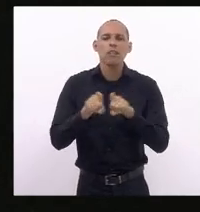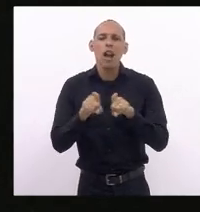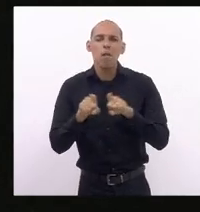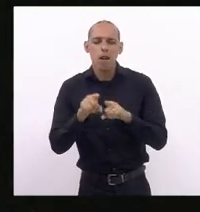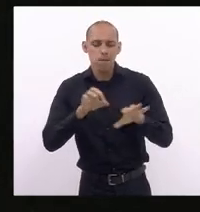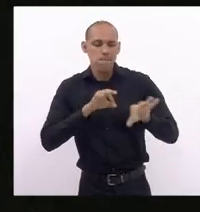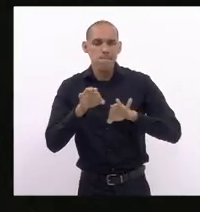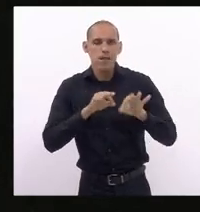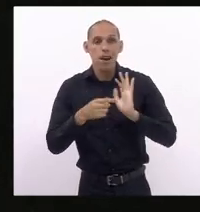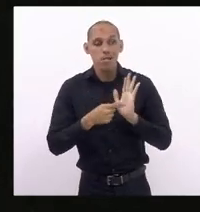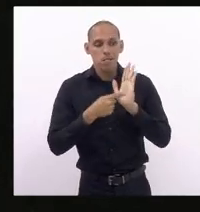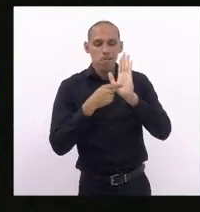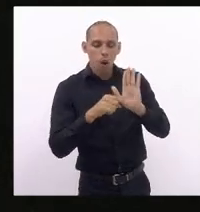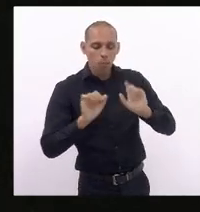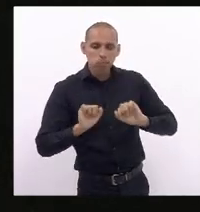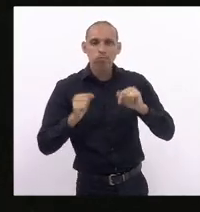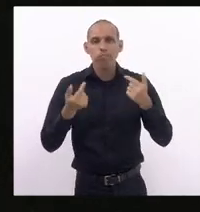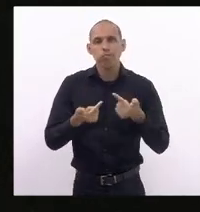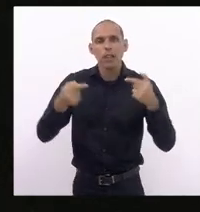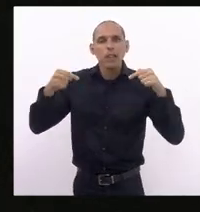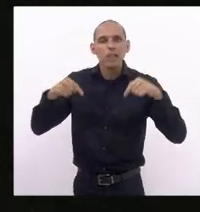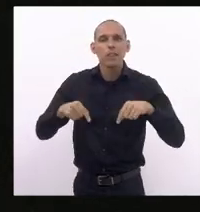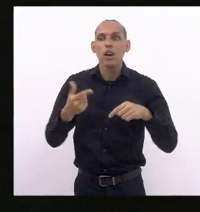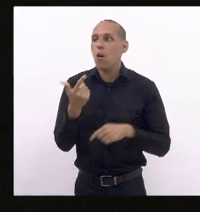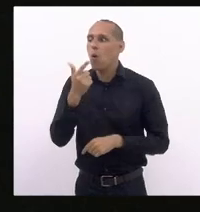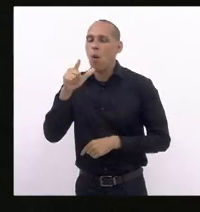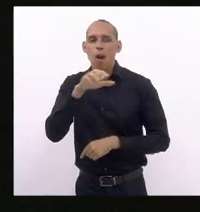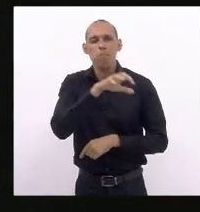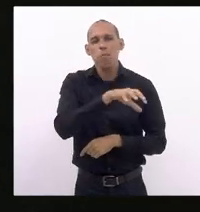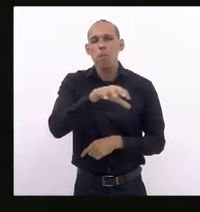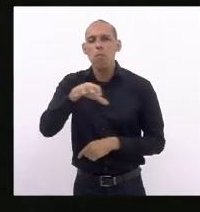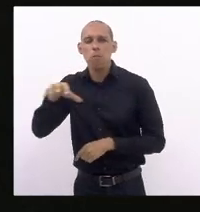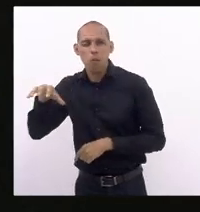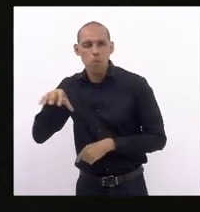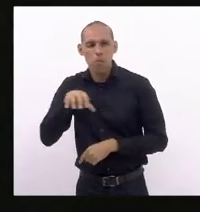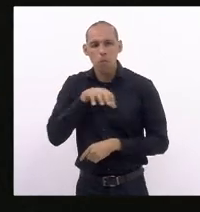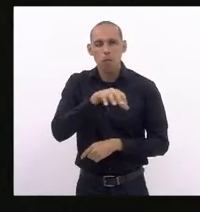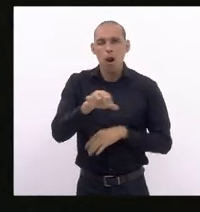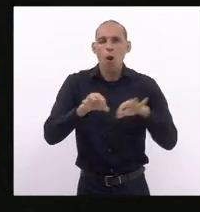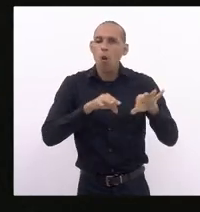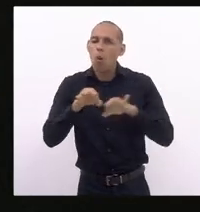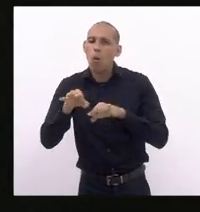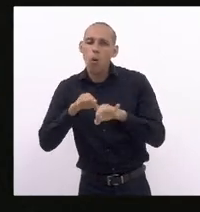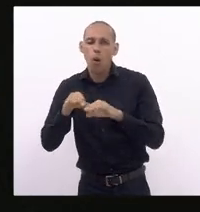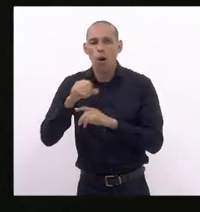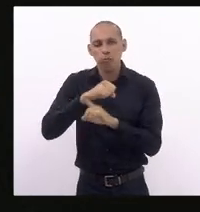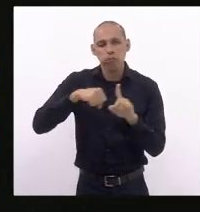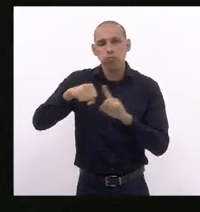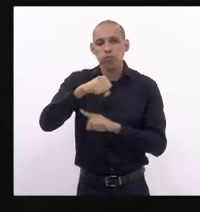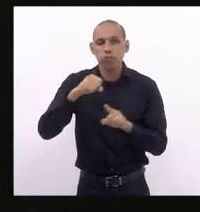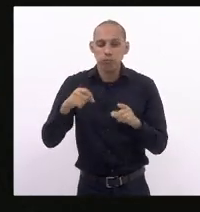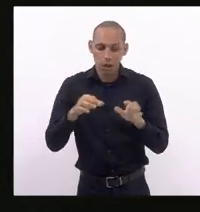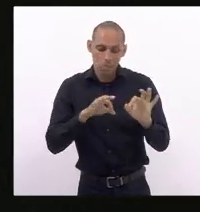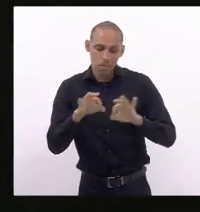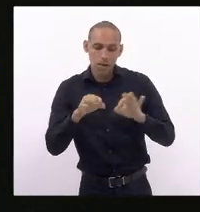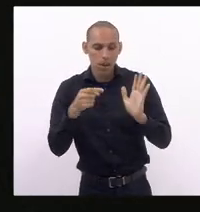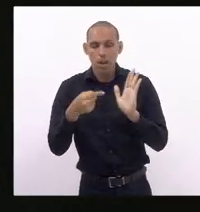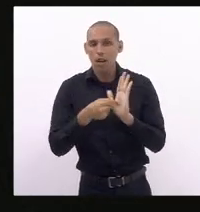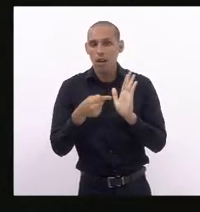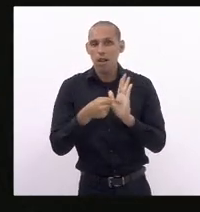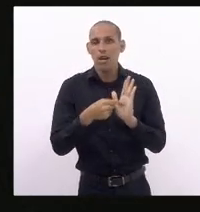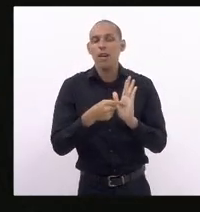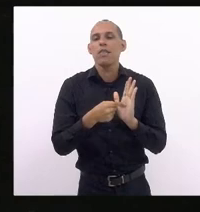apresentado à Assembleia Legislativa e a outras instâncias de controle social, e que esse plano possa